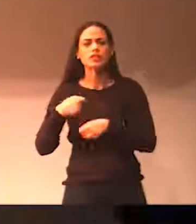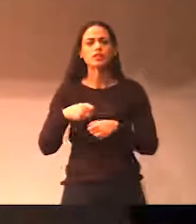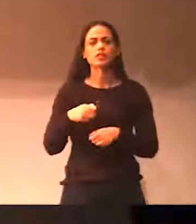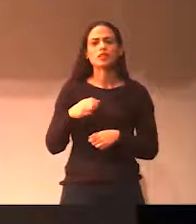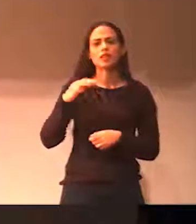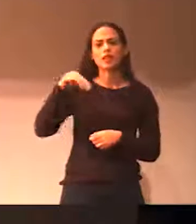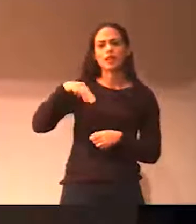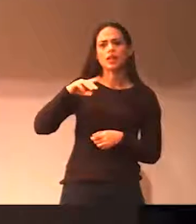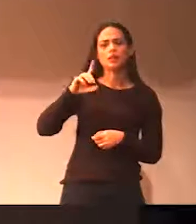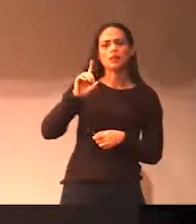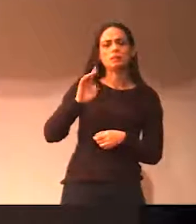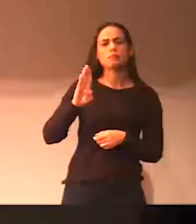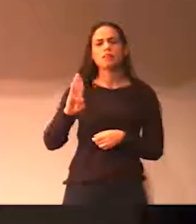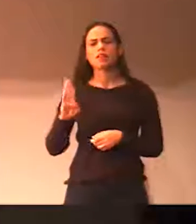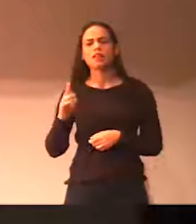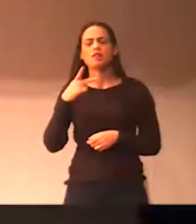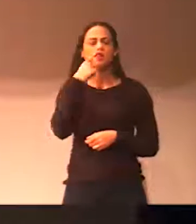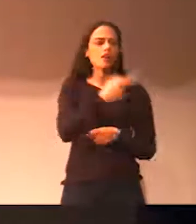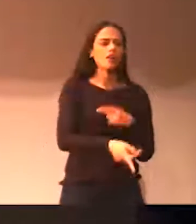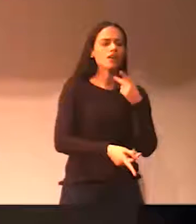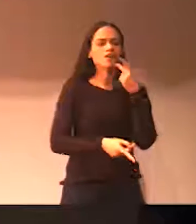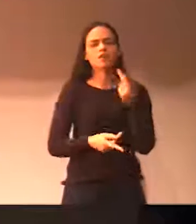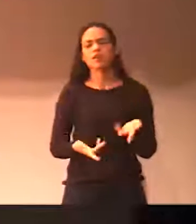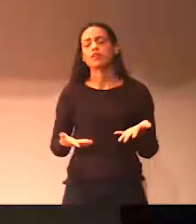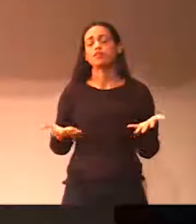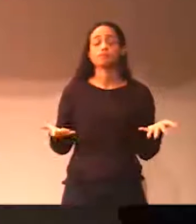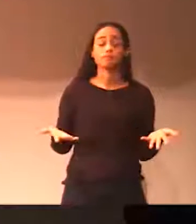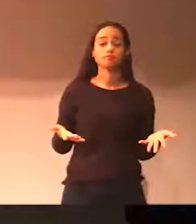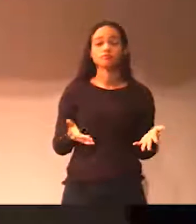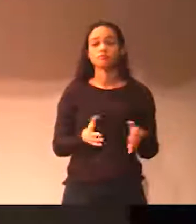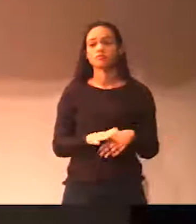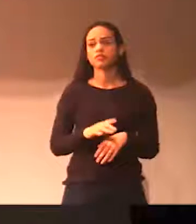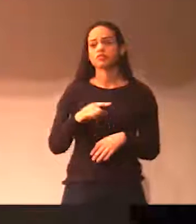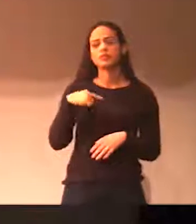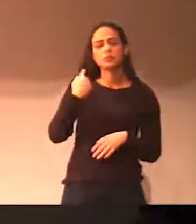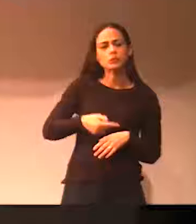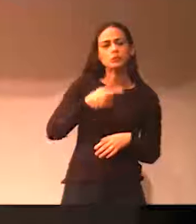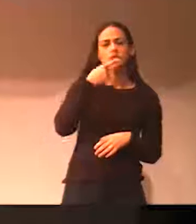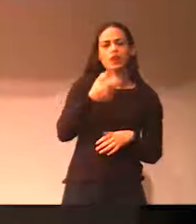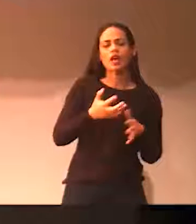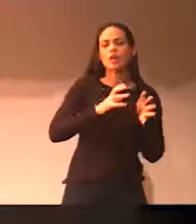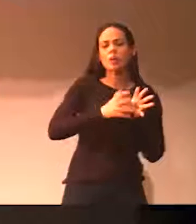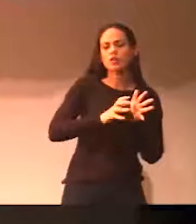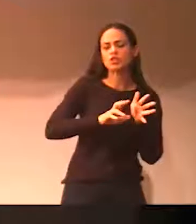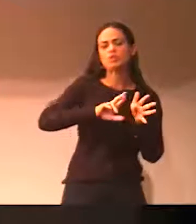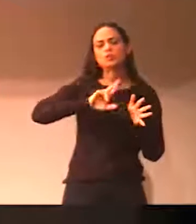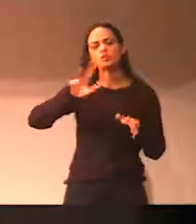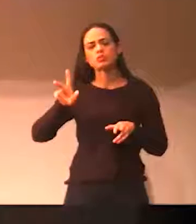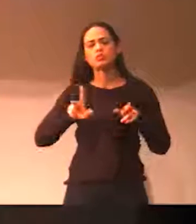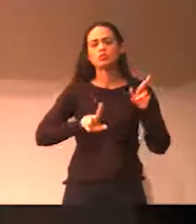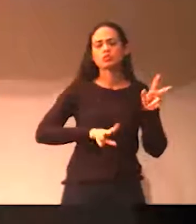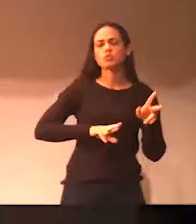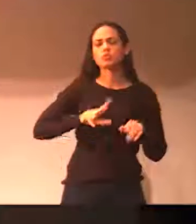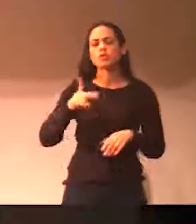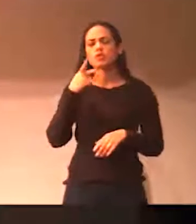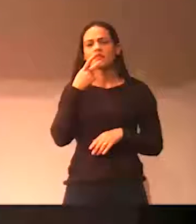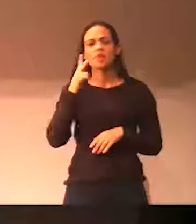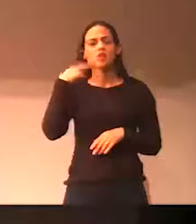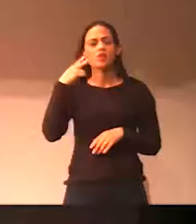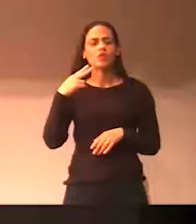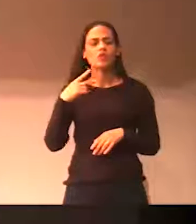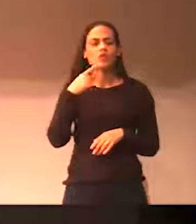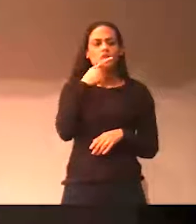MDB na negociata e faz carta, né? Enfim, aí fala do PDT e joga o nome de vereadores como se fosse